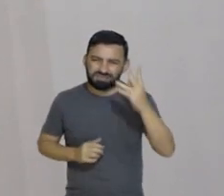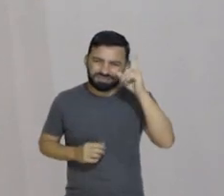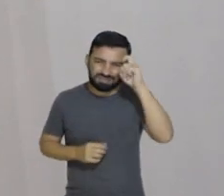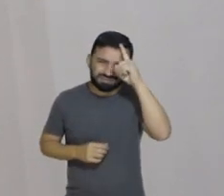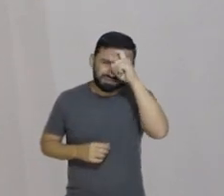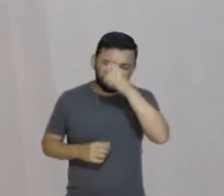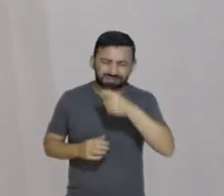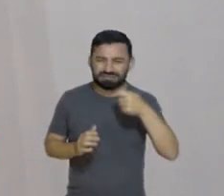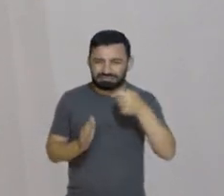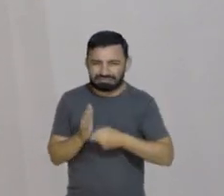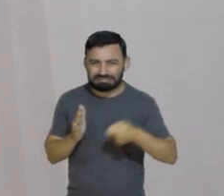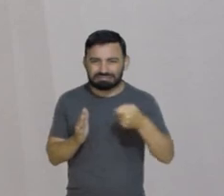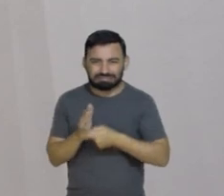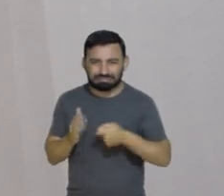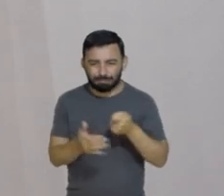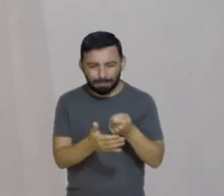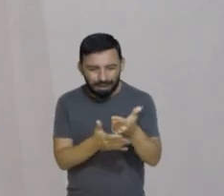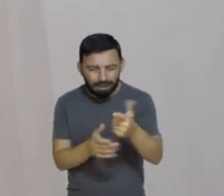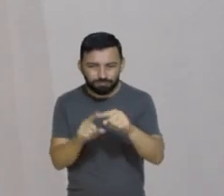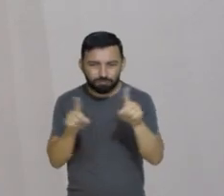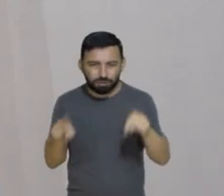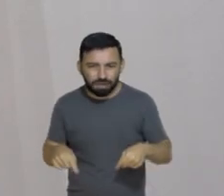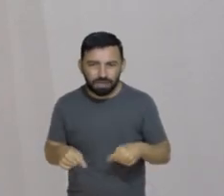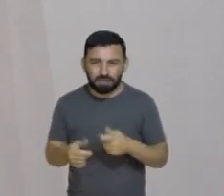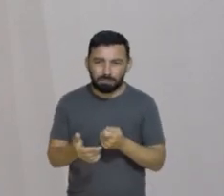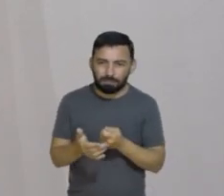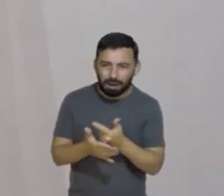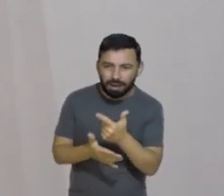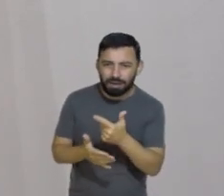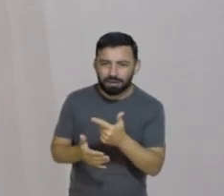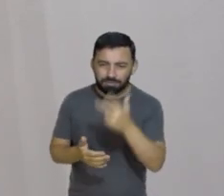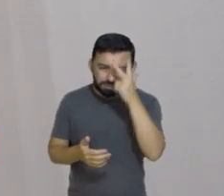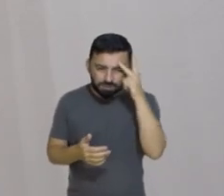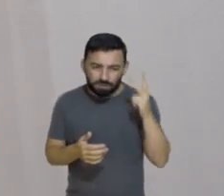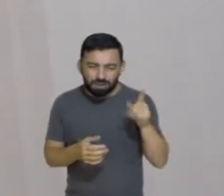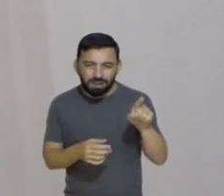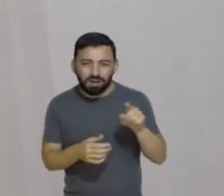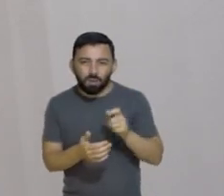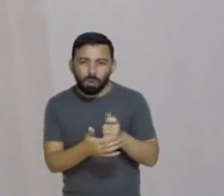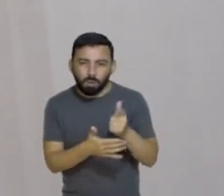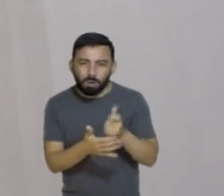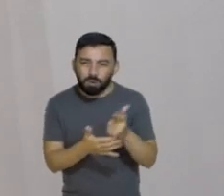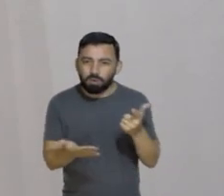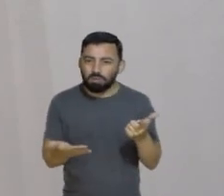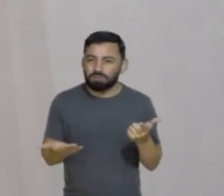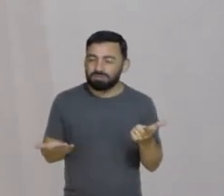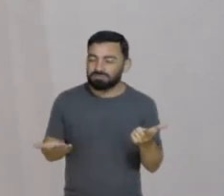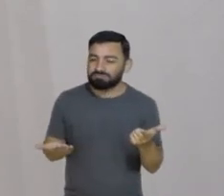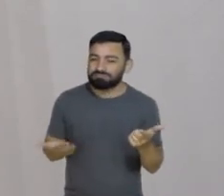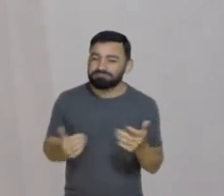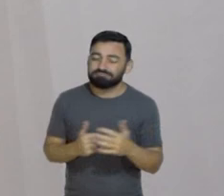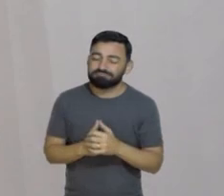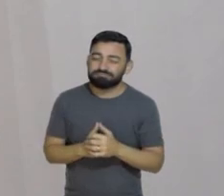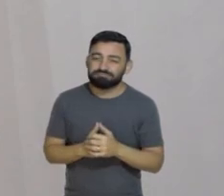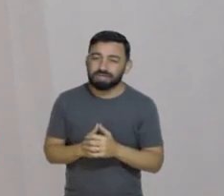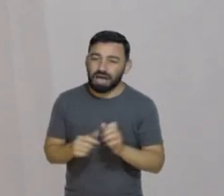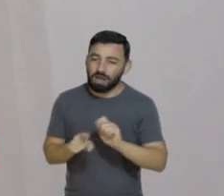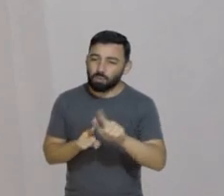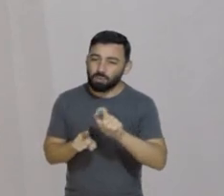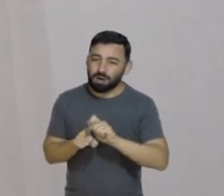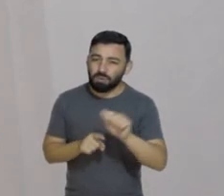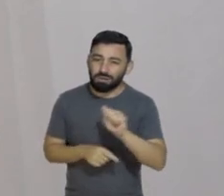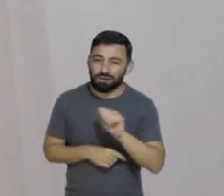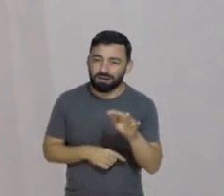naquela luta de pagar funcionário, pagar o fornecedor, de pagar o aluguel, que é uma fortuna. Quem